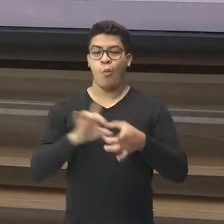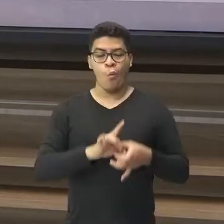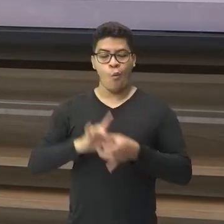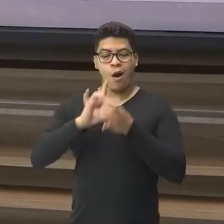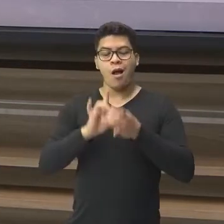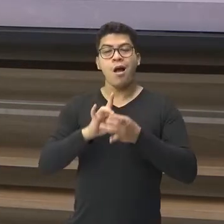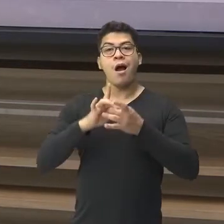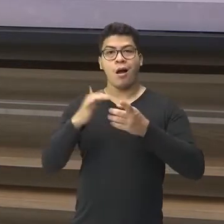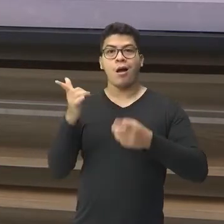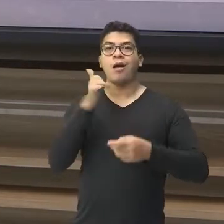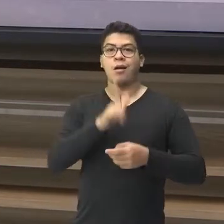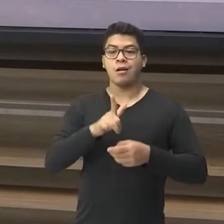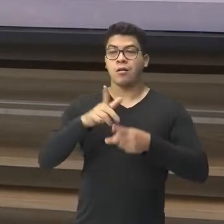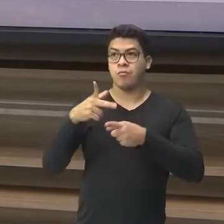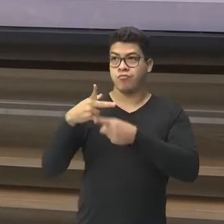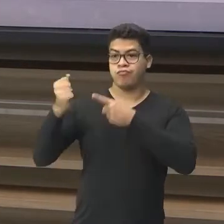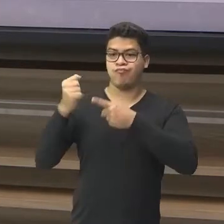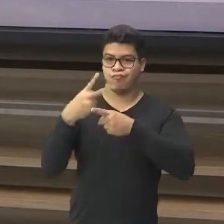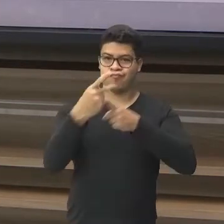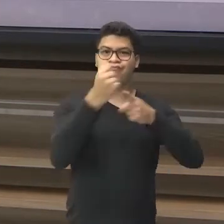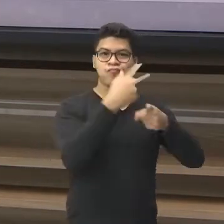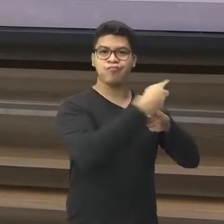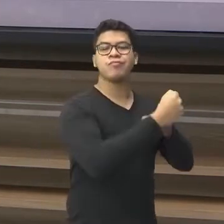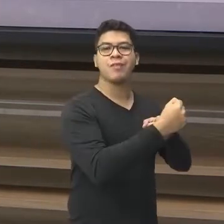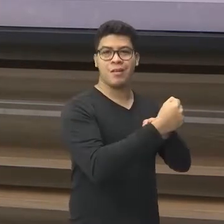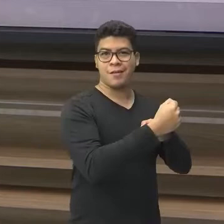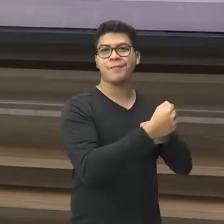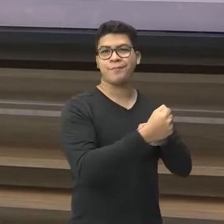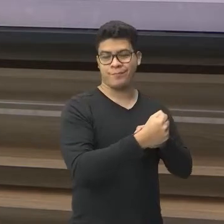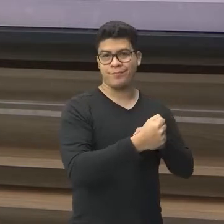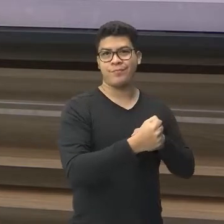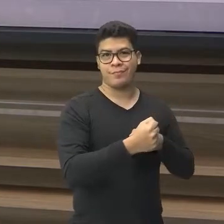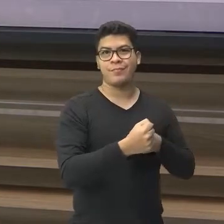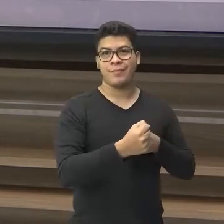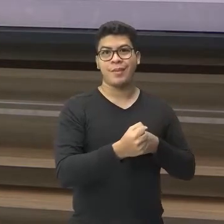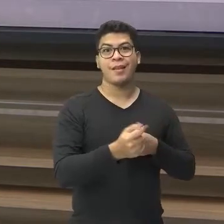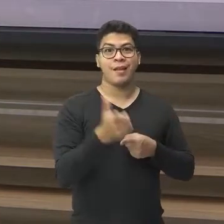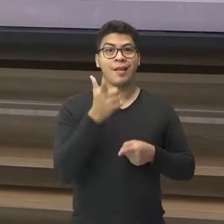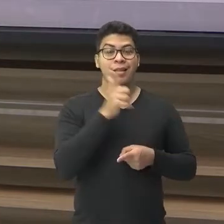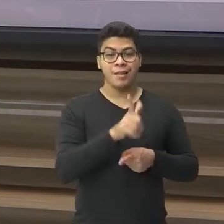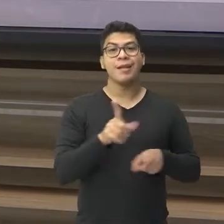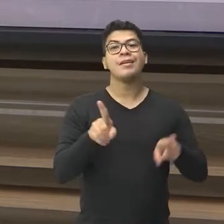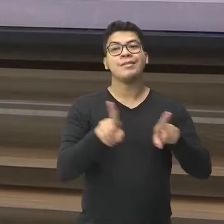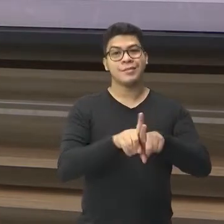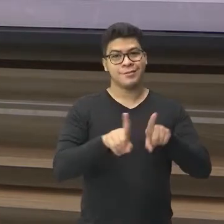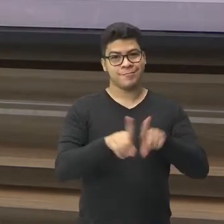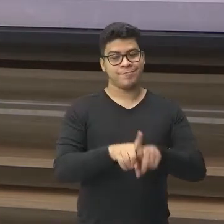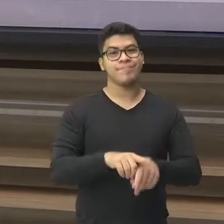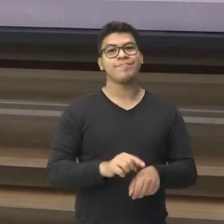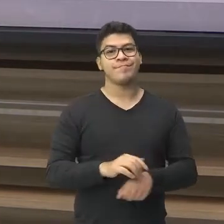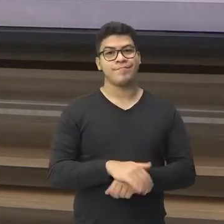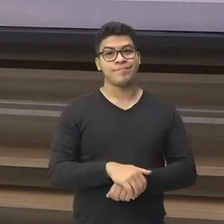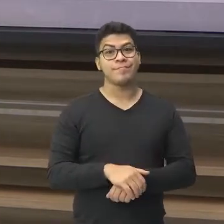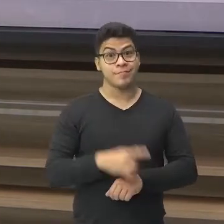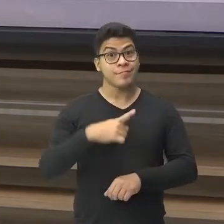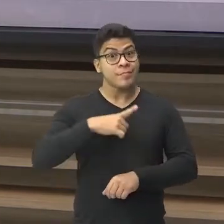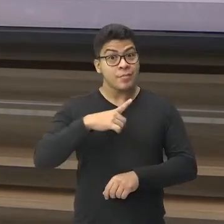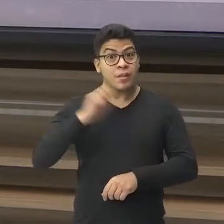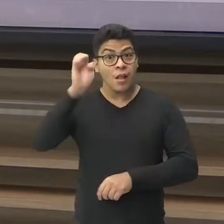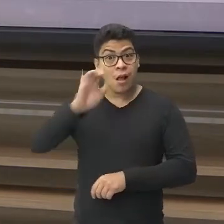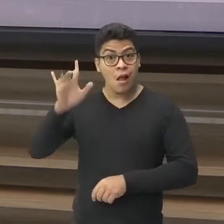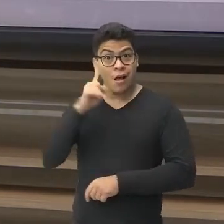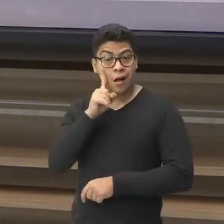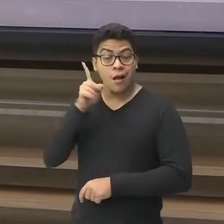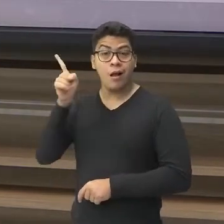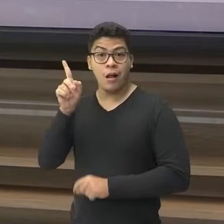dia D, o eixo começa a sofrer derrotas consideráveis dentro da Europa e a guerra